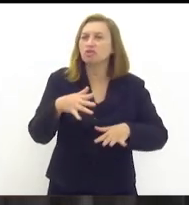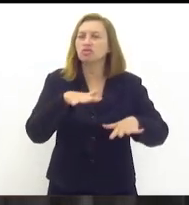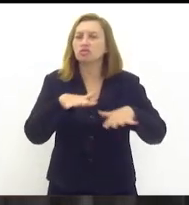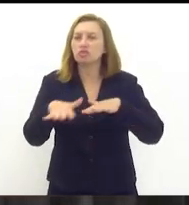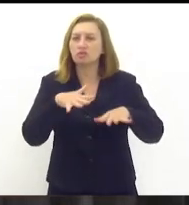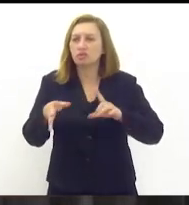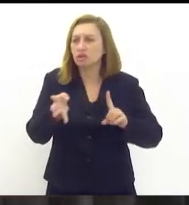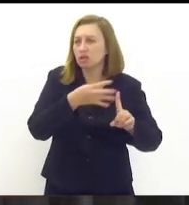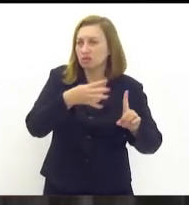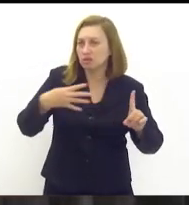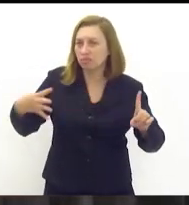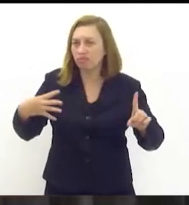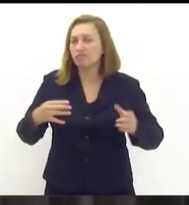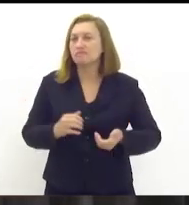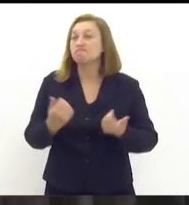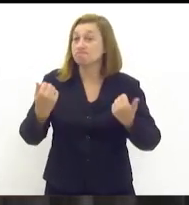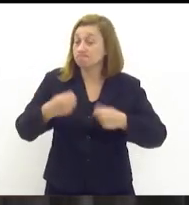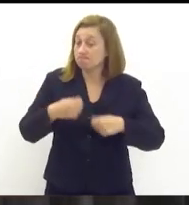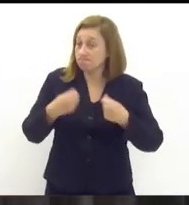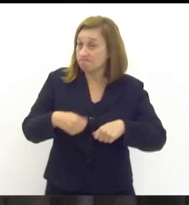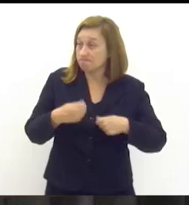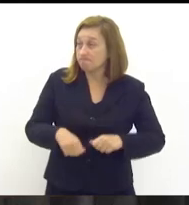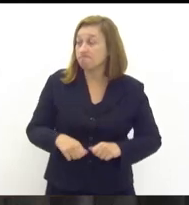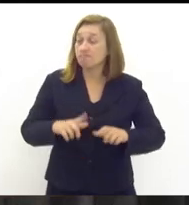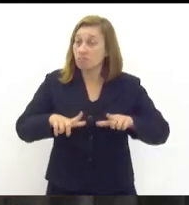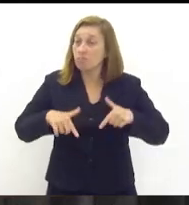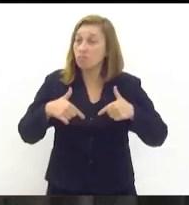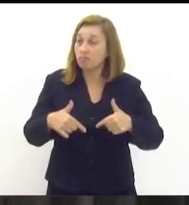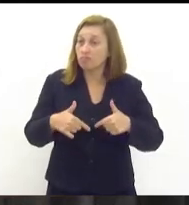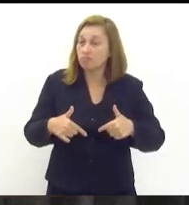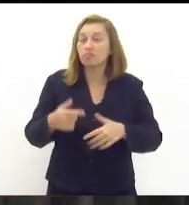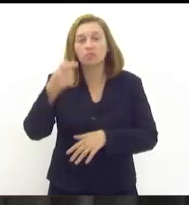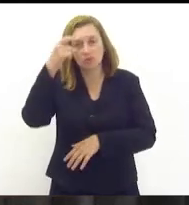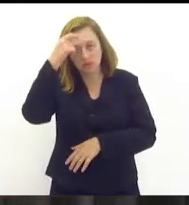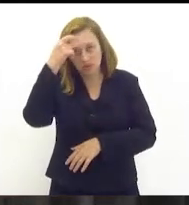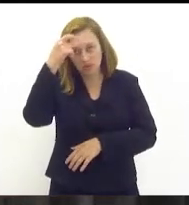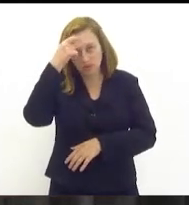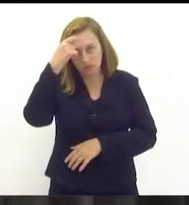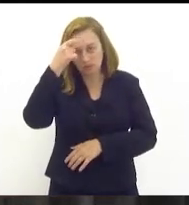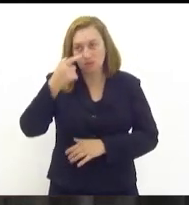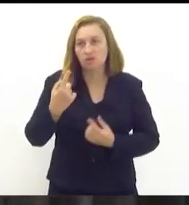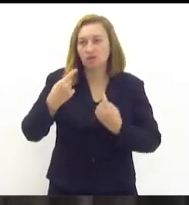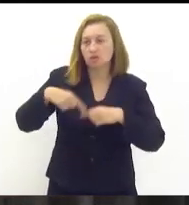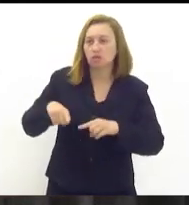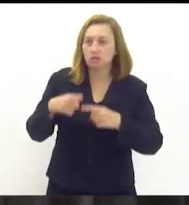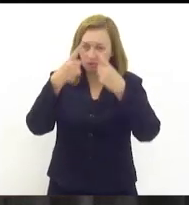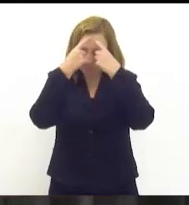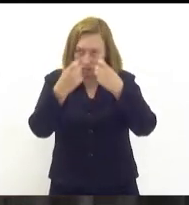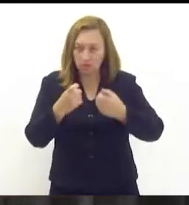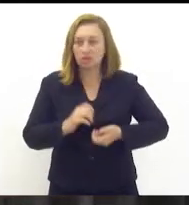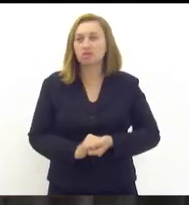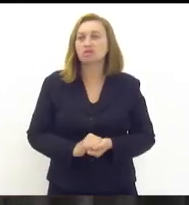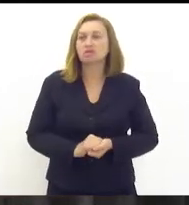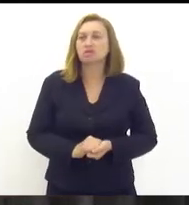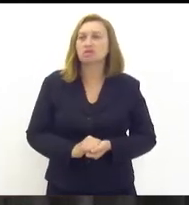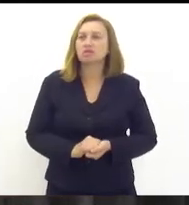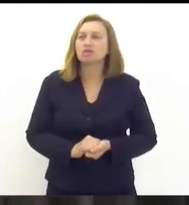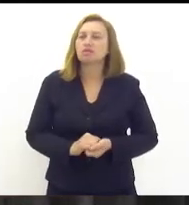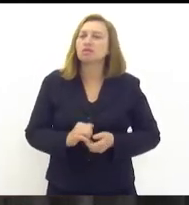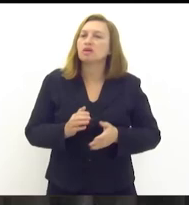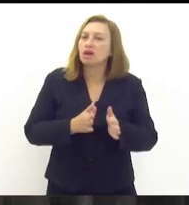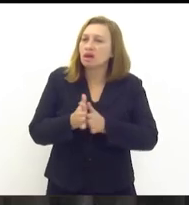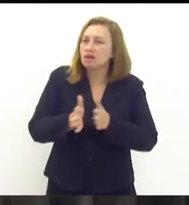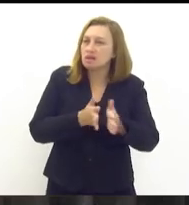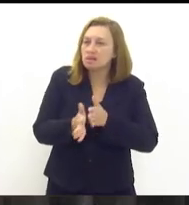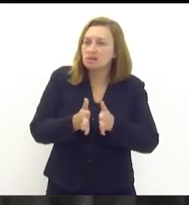lgbtqia+ quanto a necessidade de ações de conscientização e combate as violências E quanto a garantia de